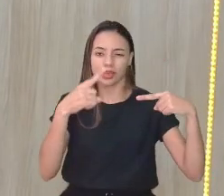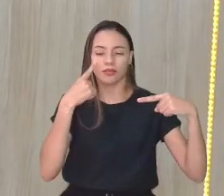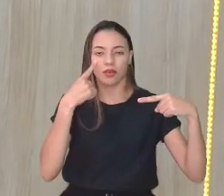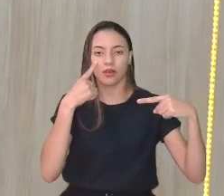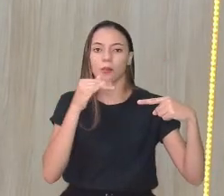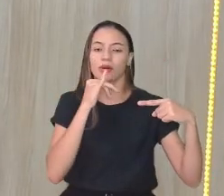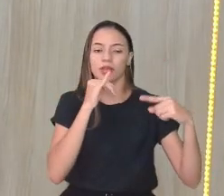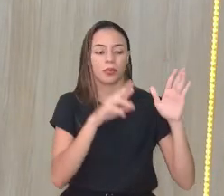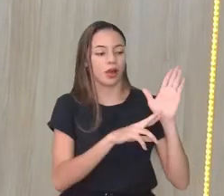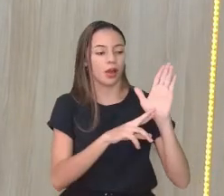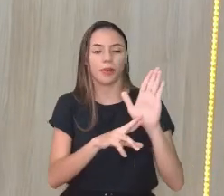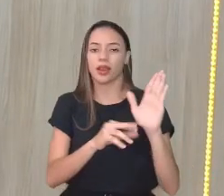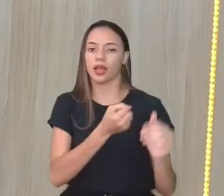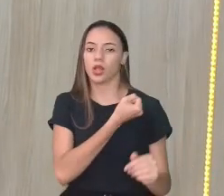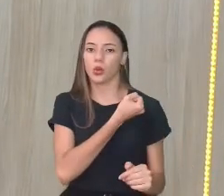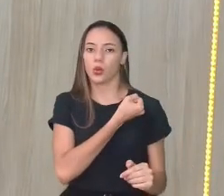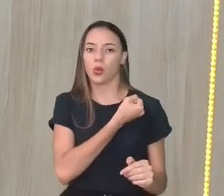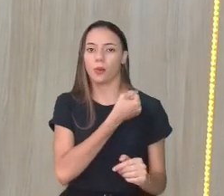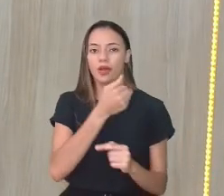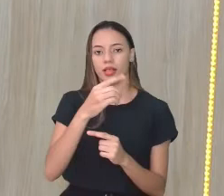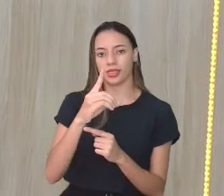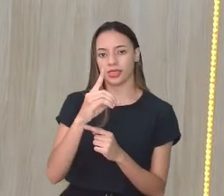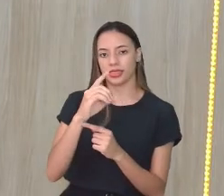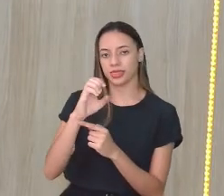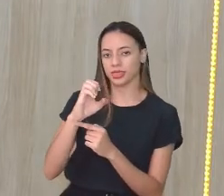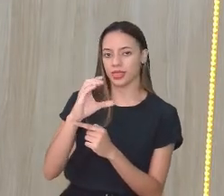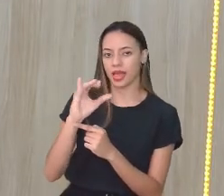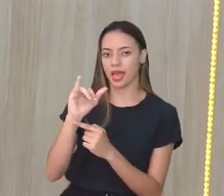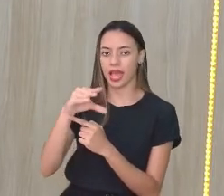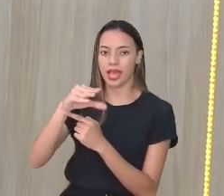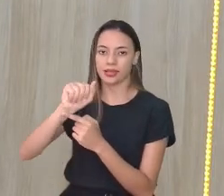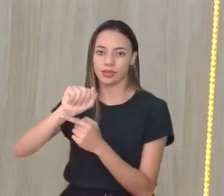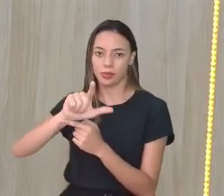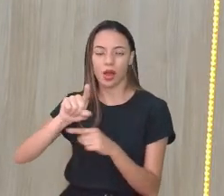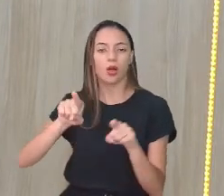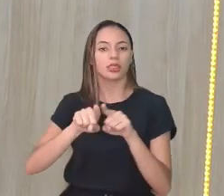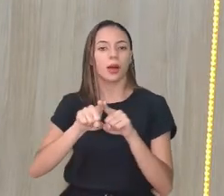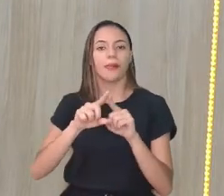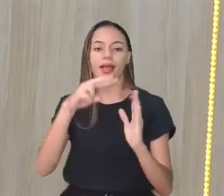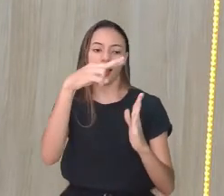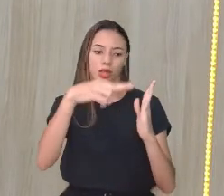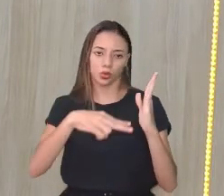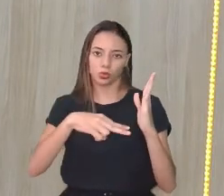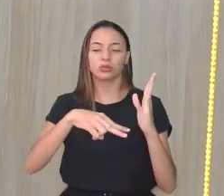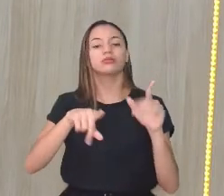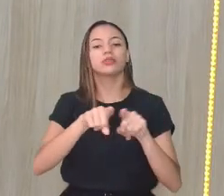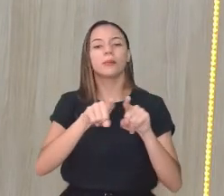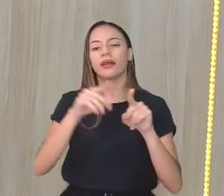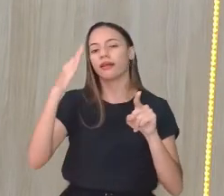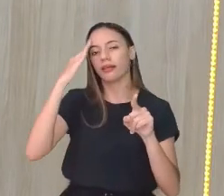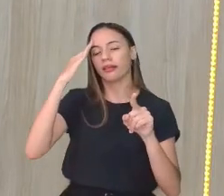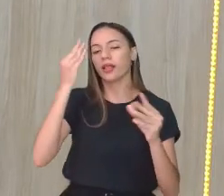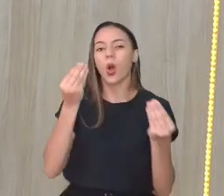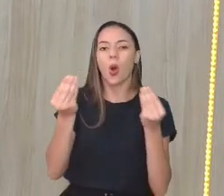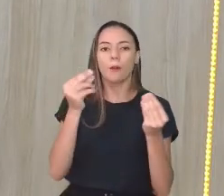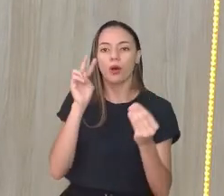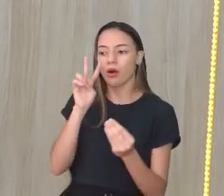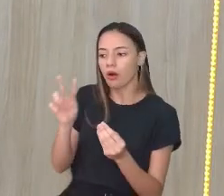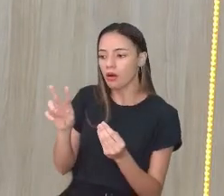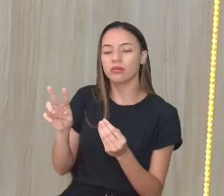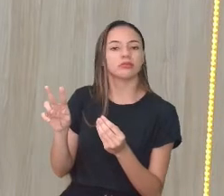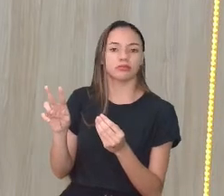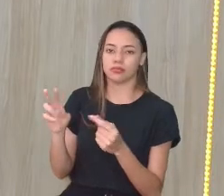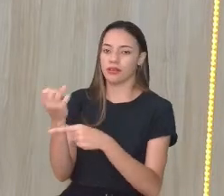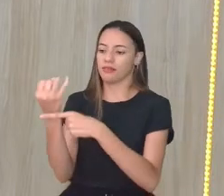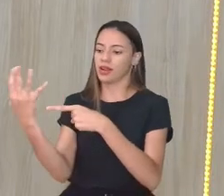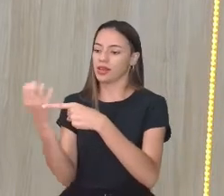forma decimal, a gente vai ter também as leituras sendo interpretadas através das frações. 9